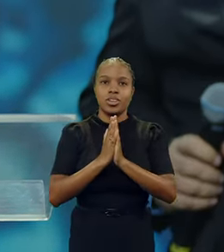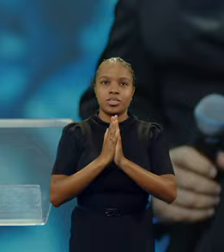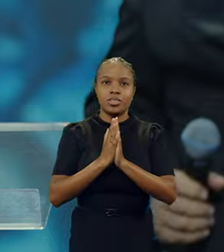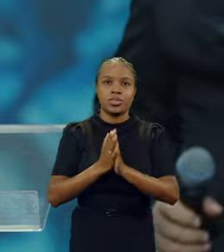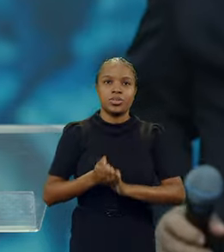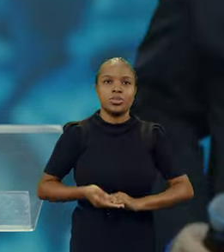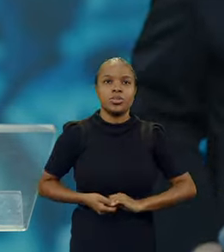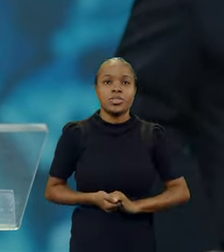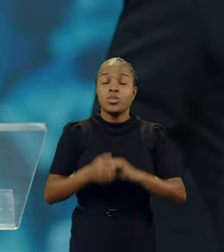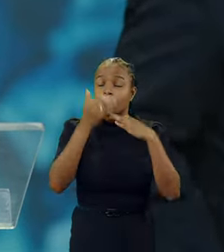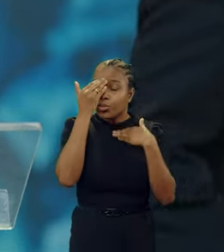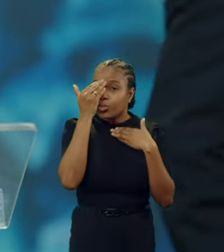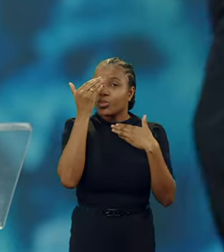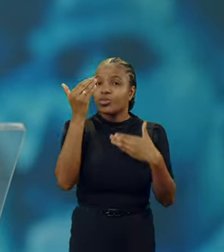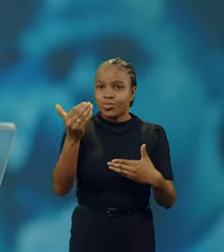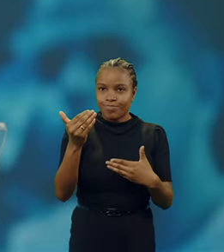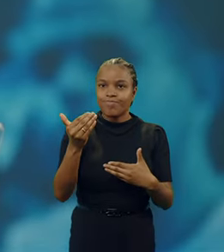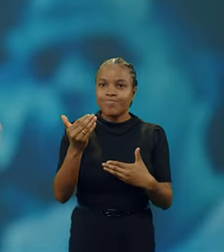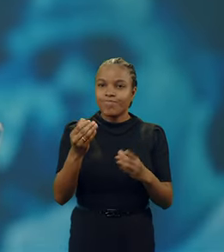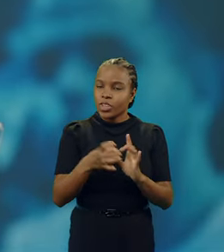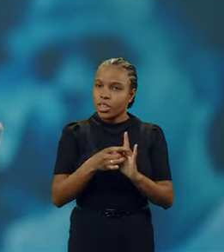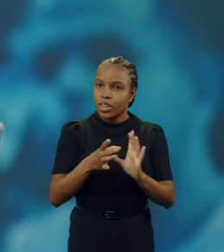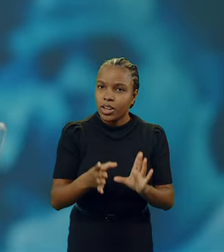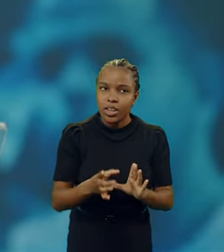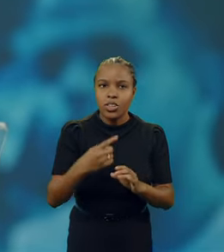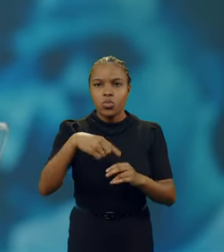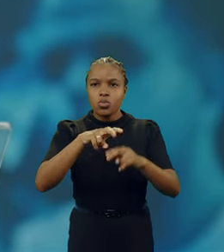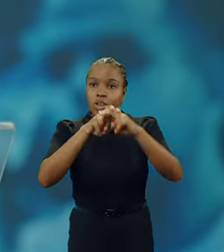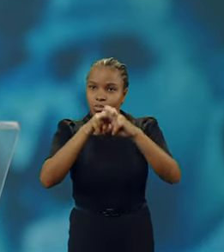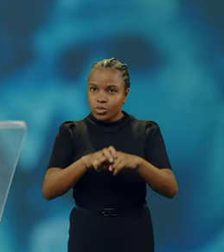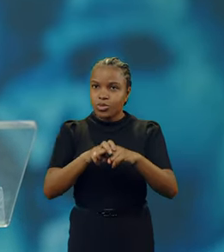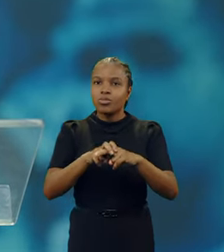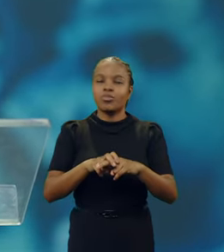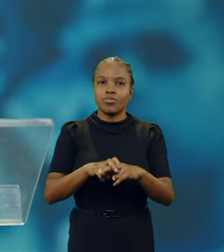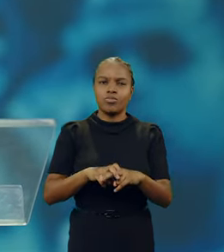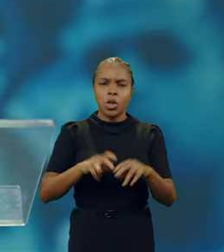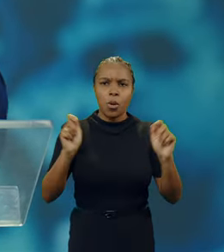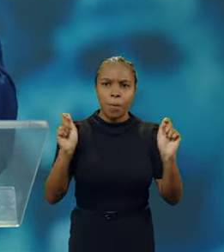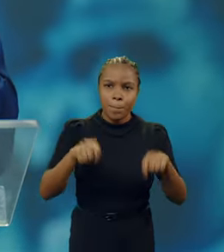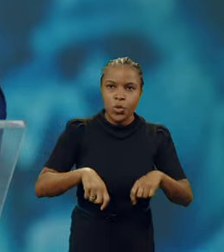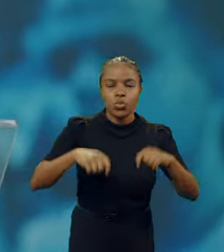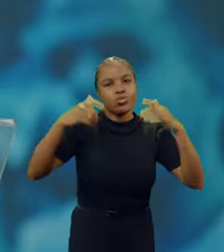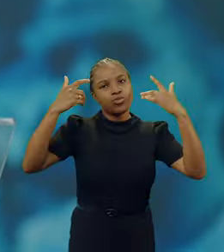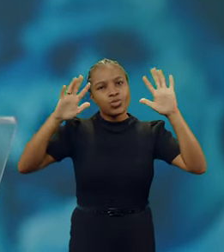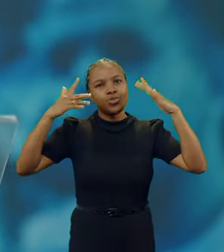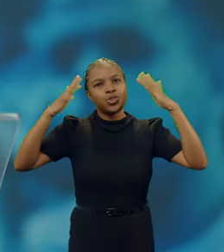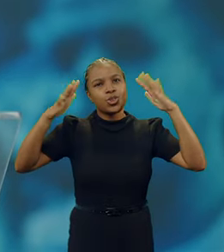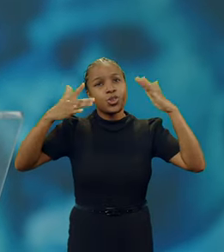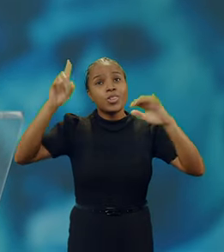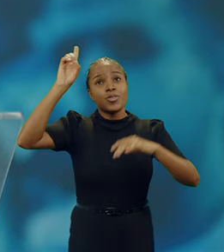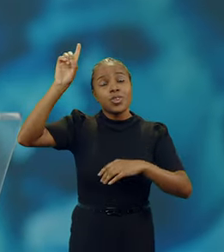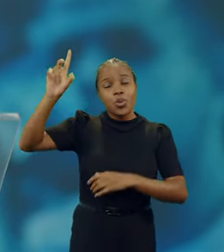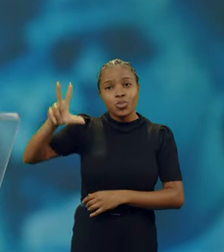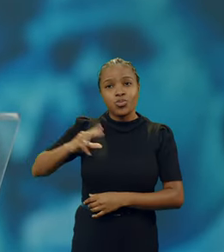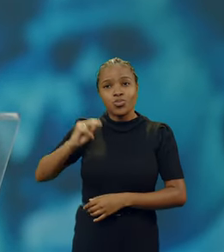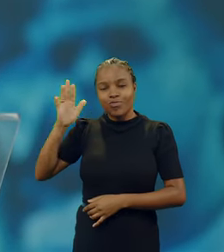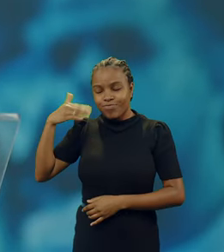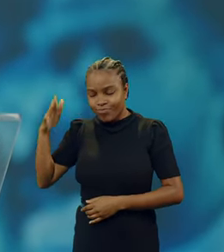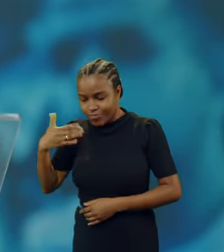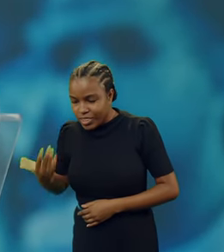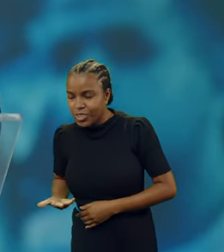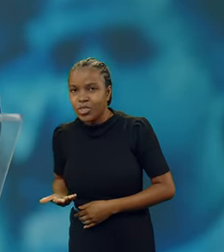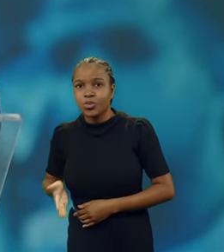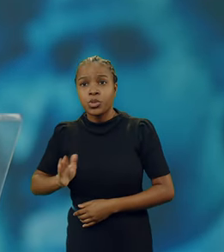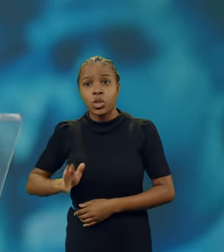Queridos, muito obrigado. Pode retornar aos seus lugares. Pode glorificar. Ele é digno de ser exaltado. Já